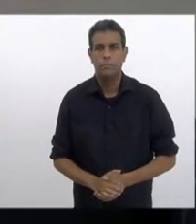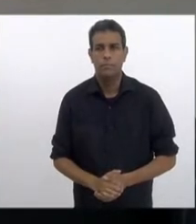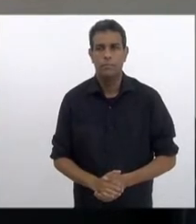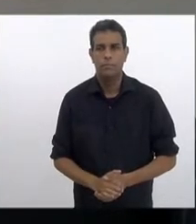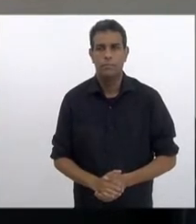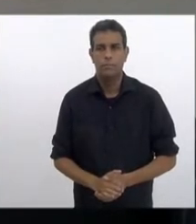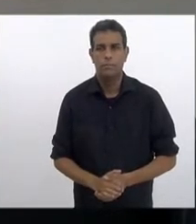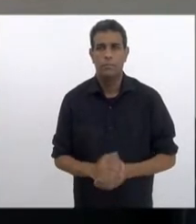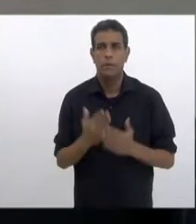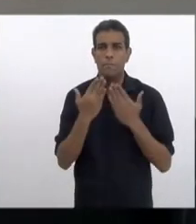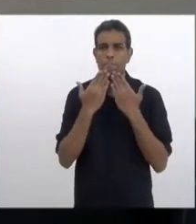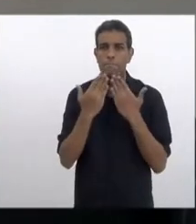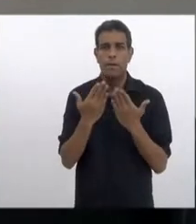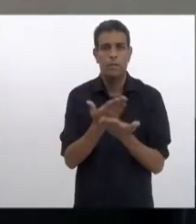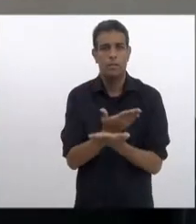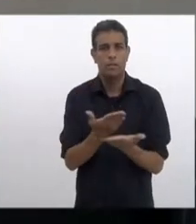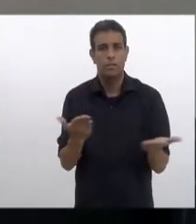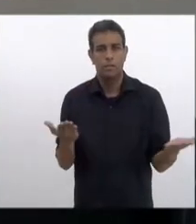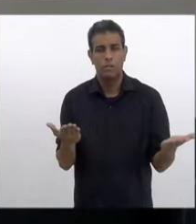A gente está pedindo aqui a...